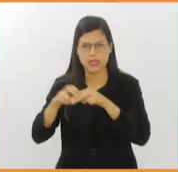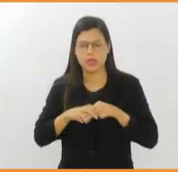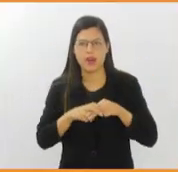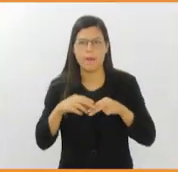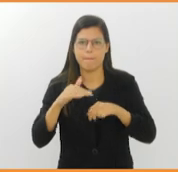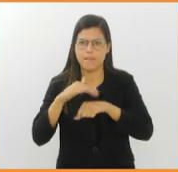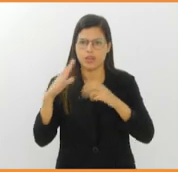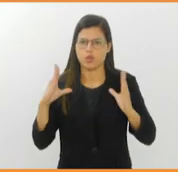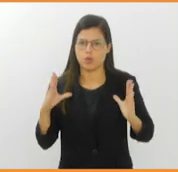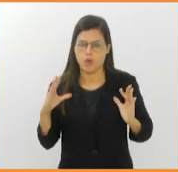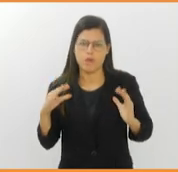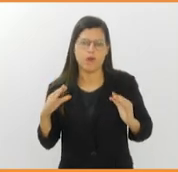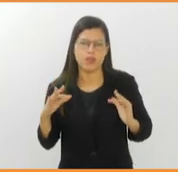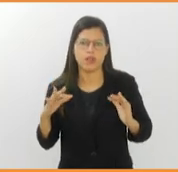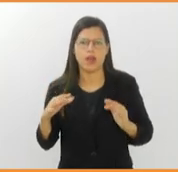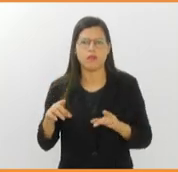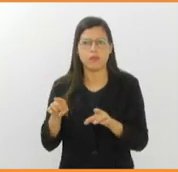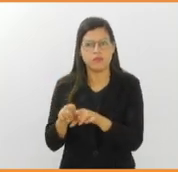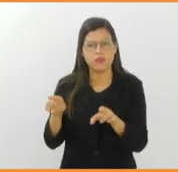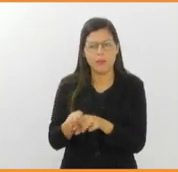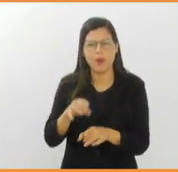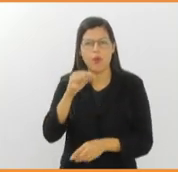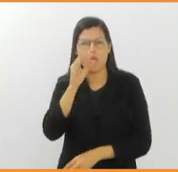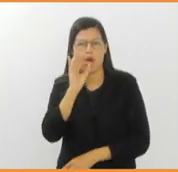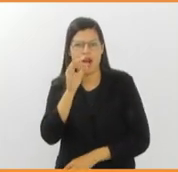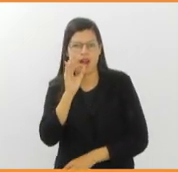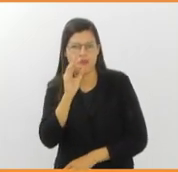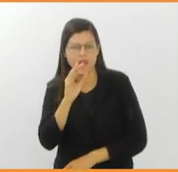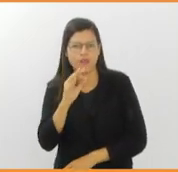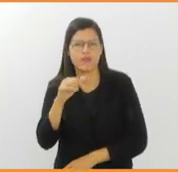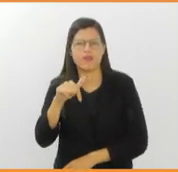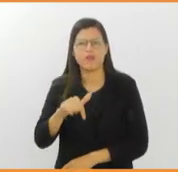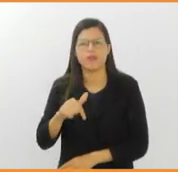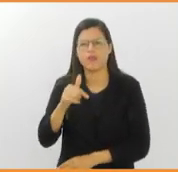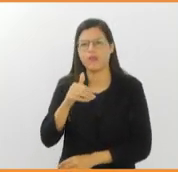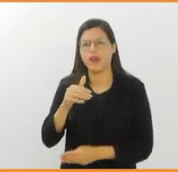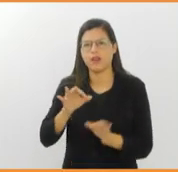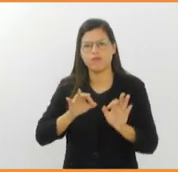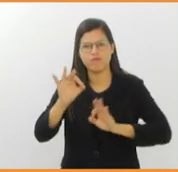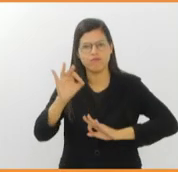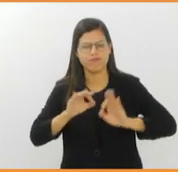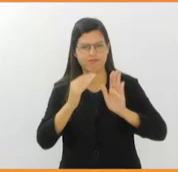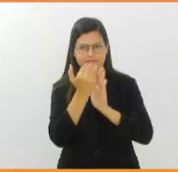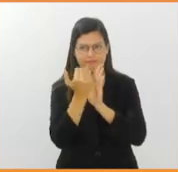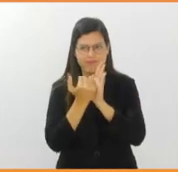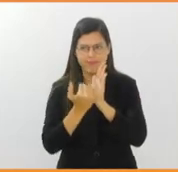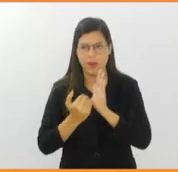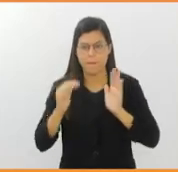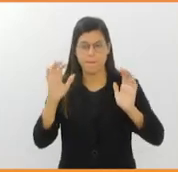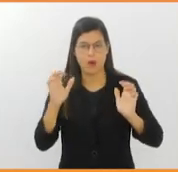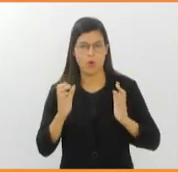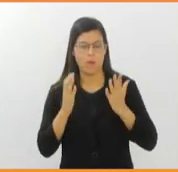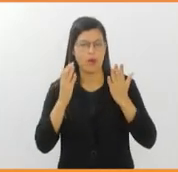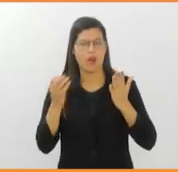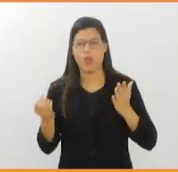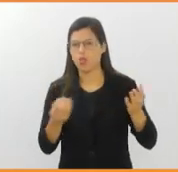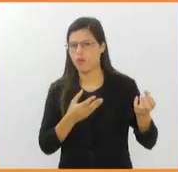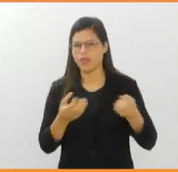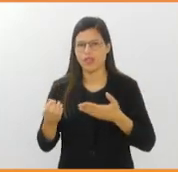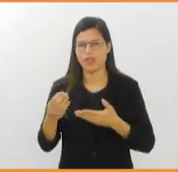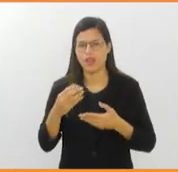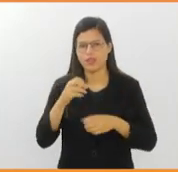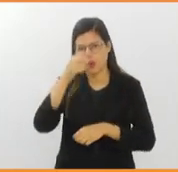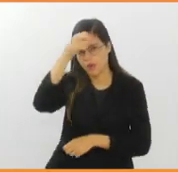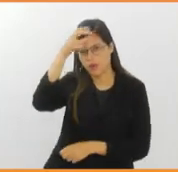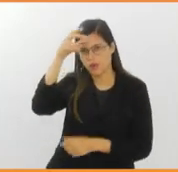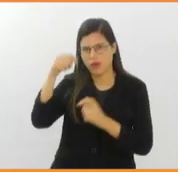A bomboniere e o café foram ampliados fisicamente e também nos seus cardápios. Para comemorar tanta novidade, a Prefeitura vai realizar